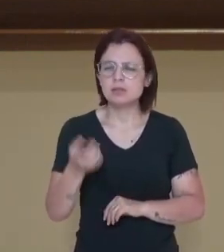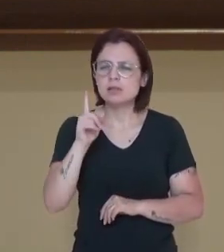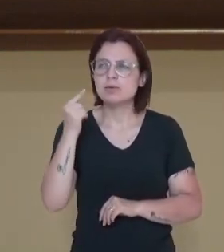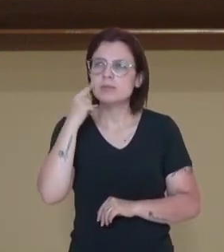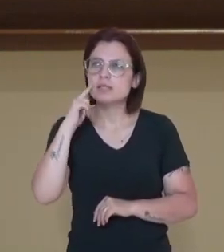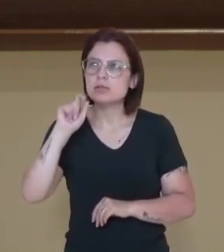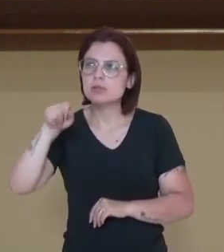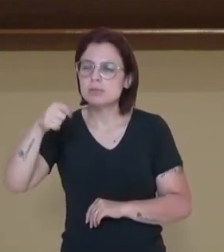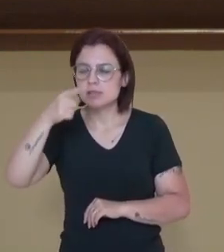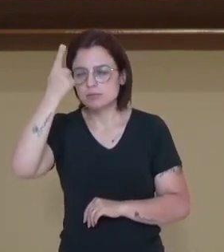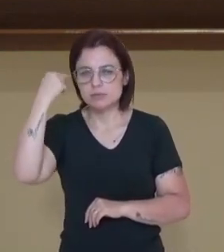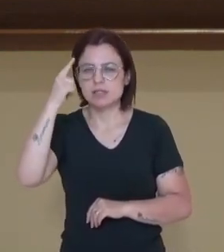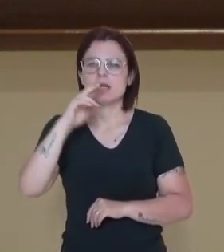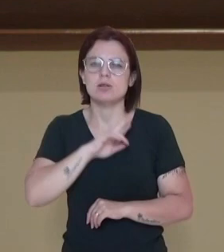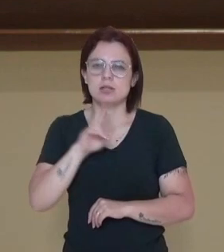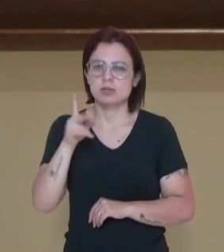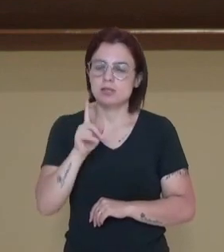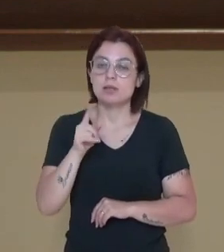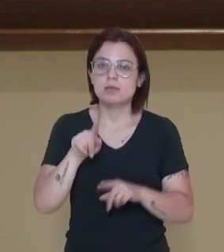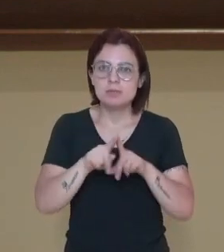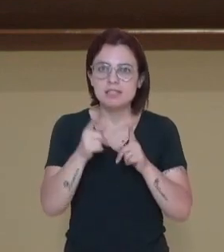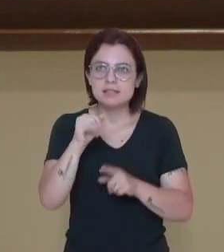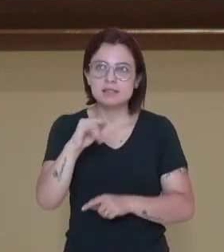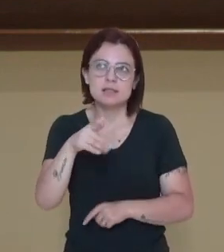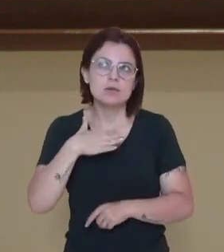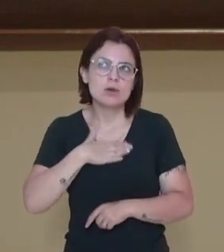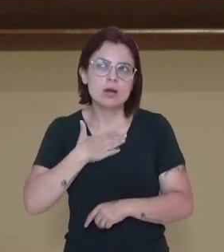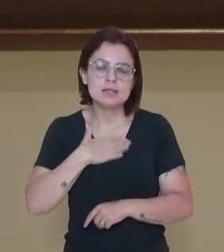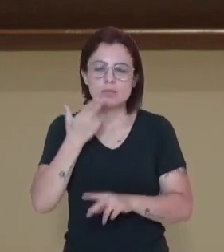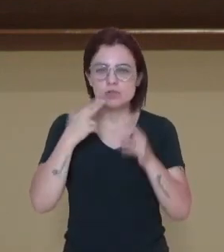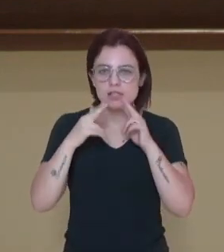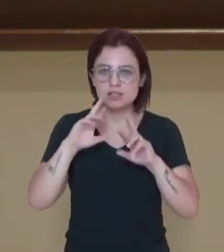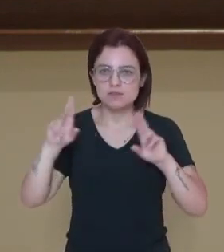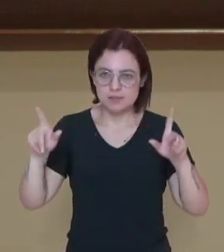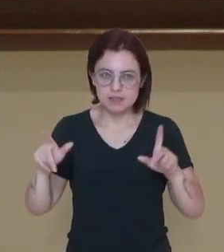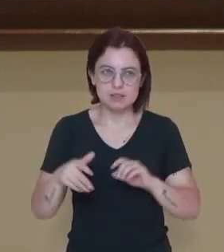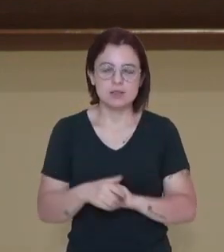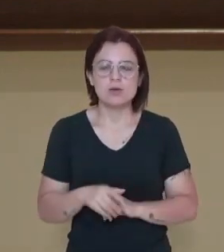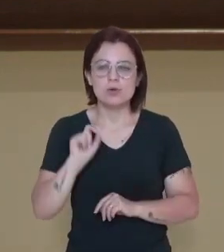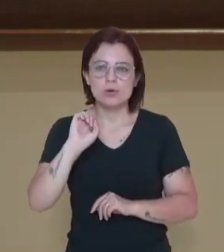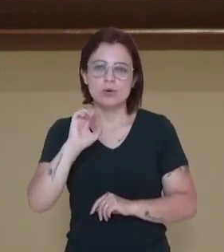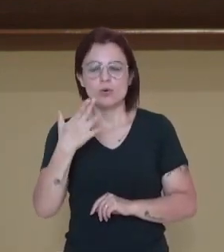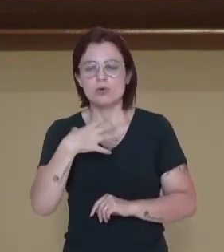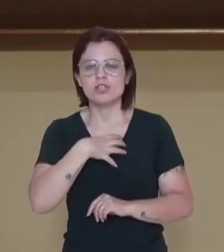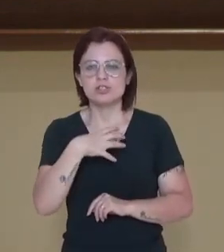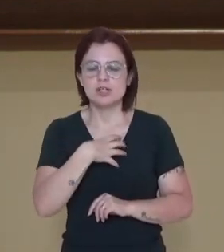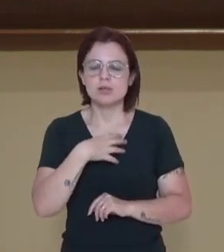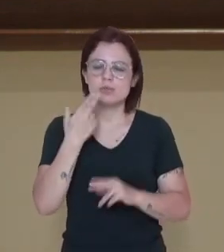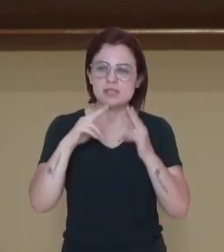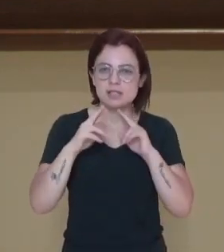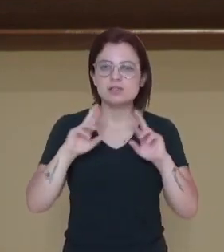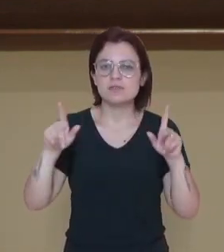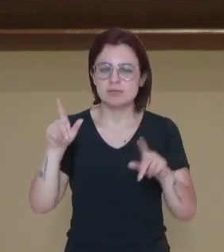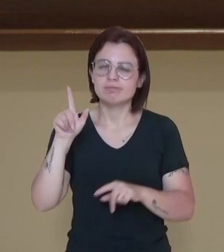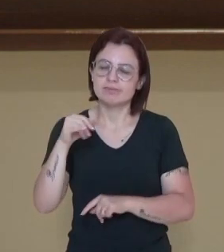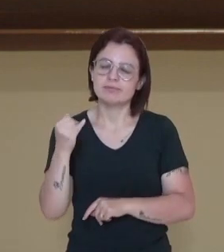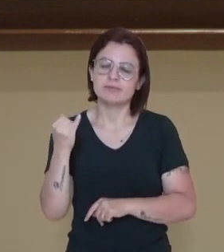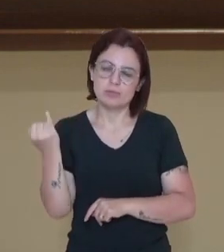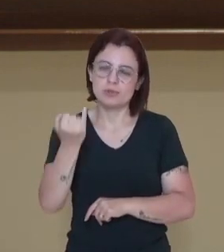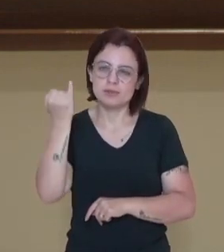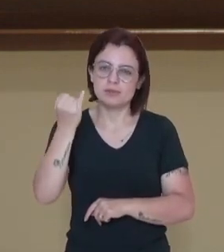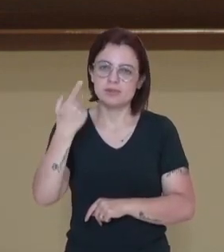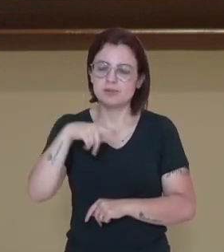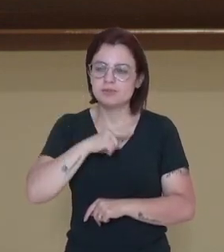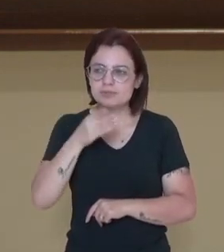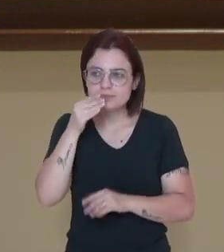do religioso, mas para quem gosta de apreciar sons diferentes, estilos musicais diferentes, vale a pena